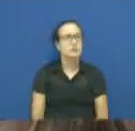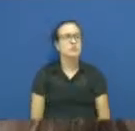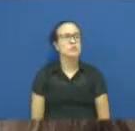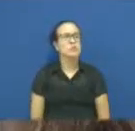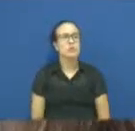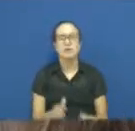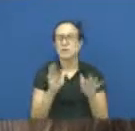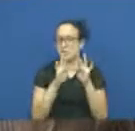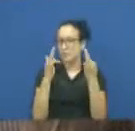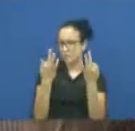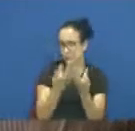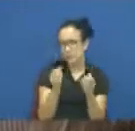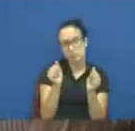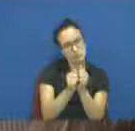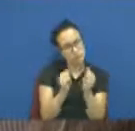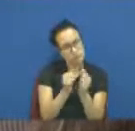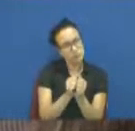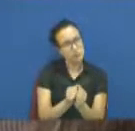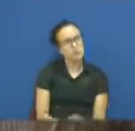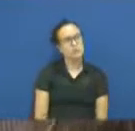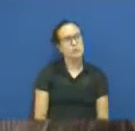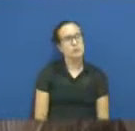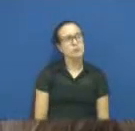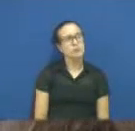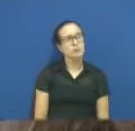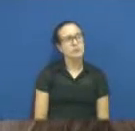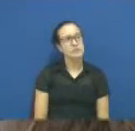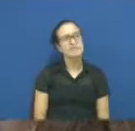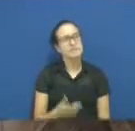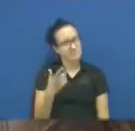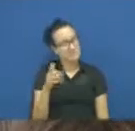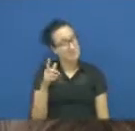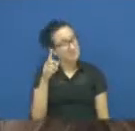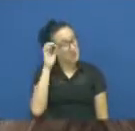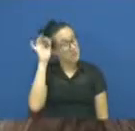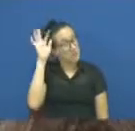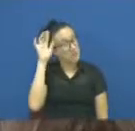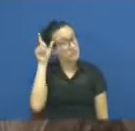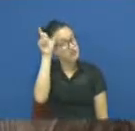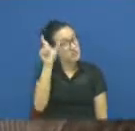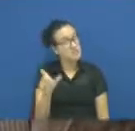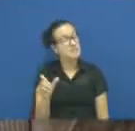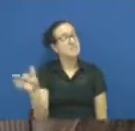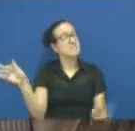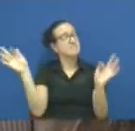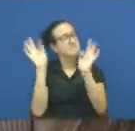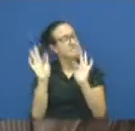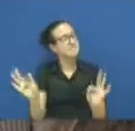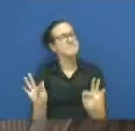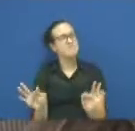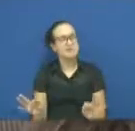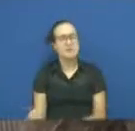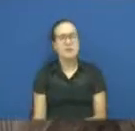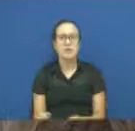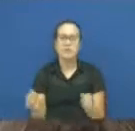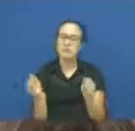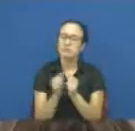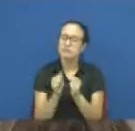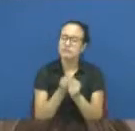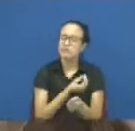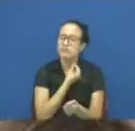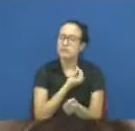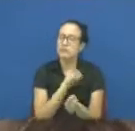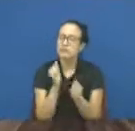parentes que também estão presentes. Eu imagino que os senhores estejam muito honrados por ter podido estar do lado de uma pessoa como o